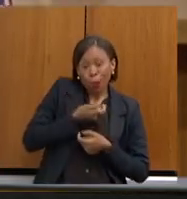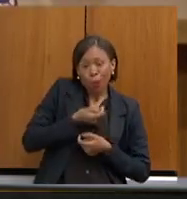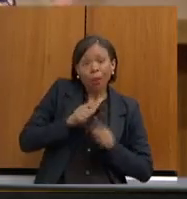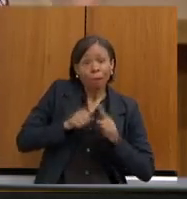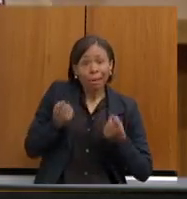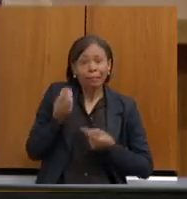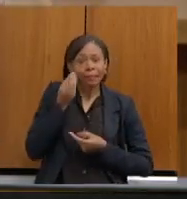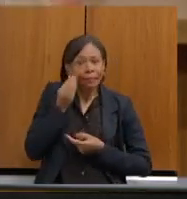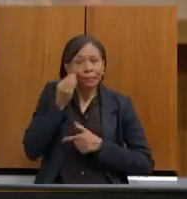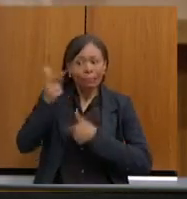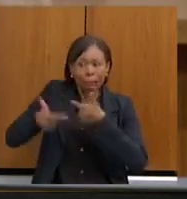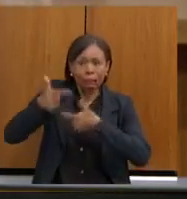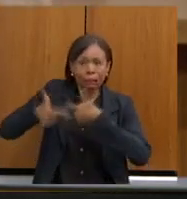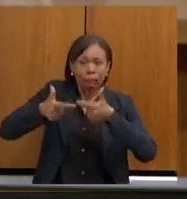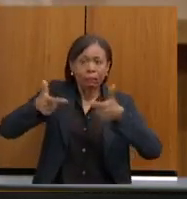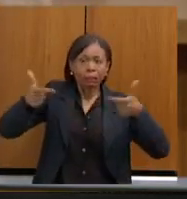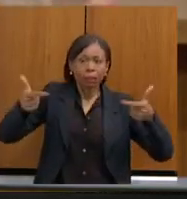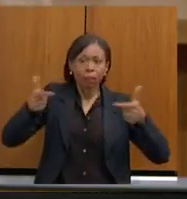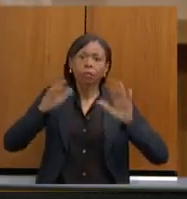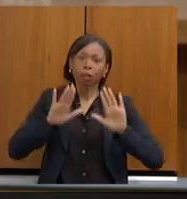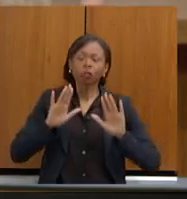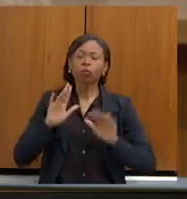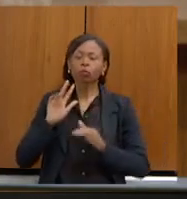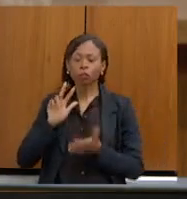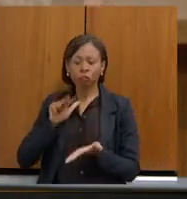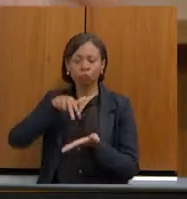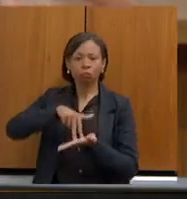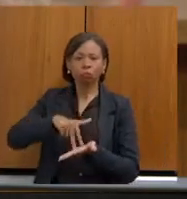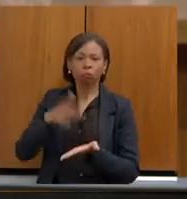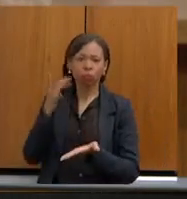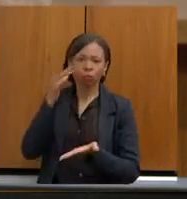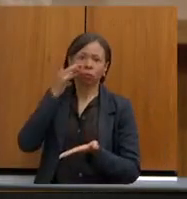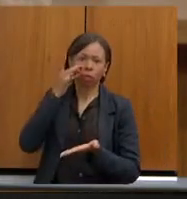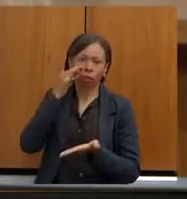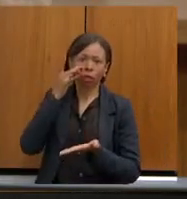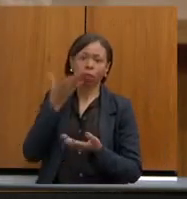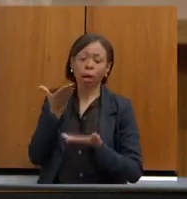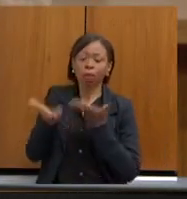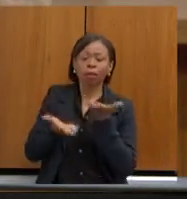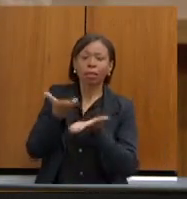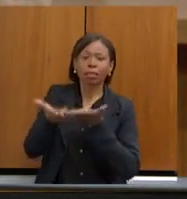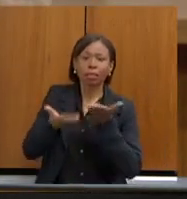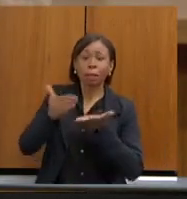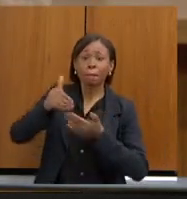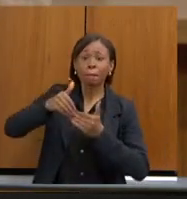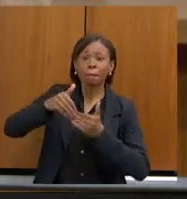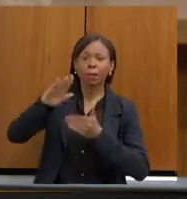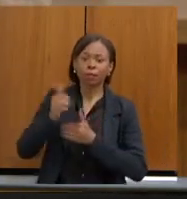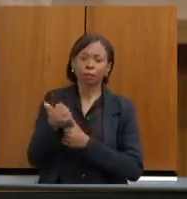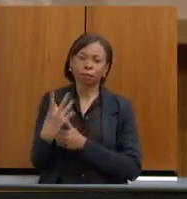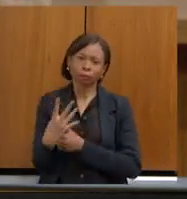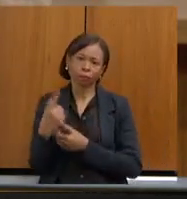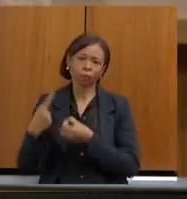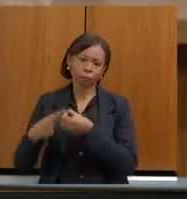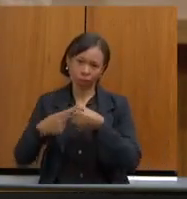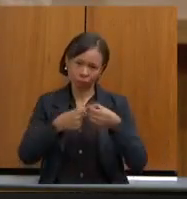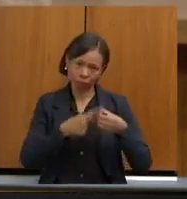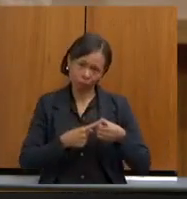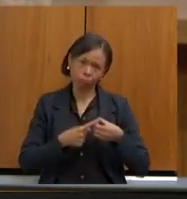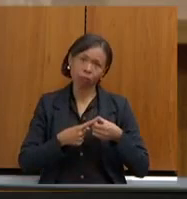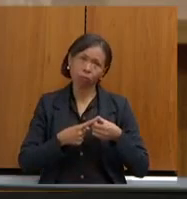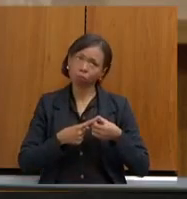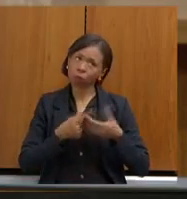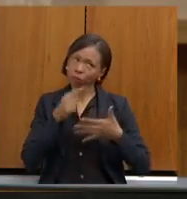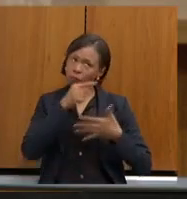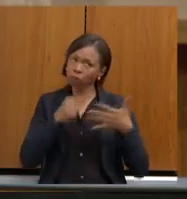bombeiros presencial para atender mais 14 municípios Esta é a